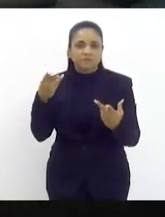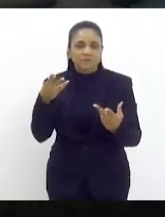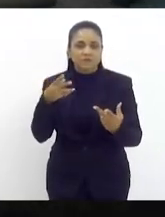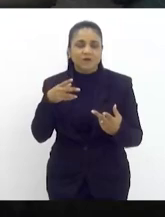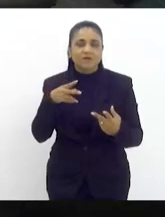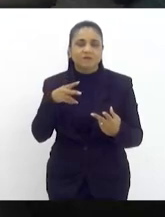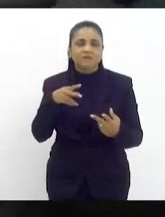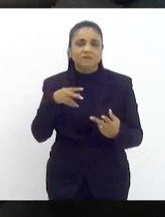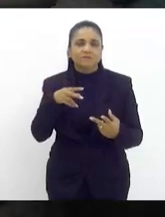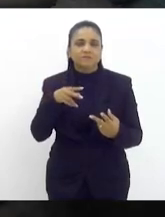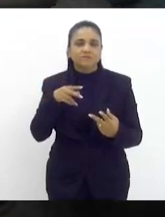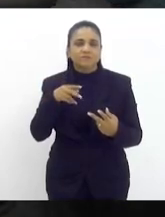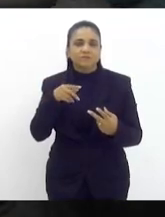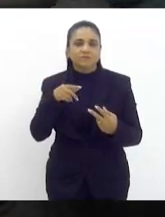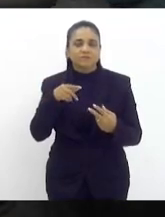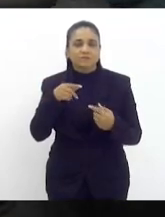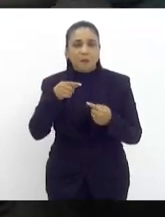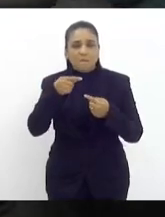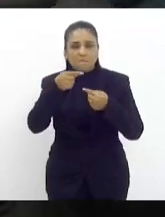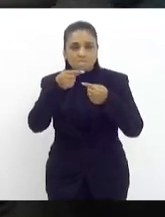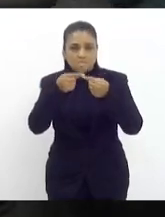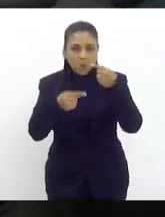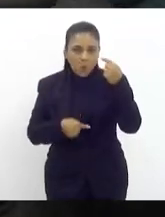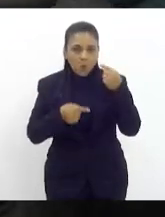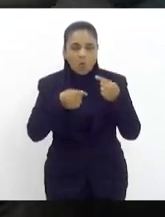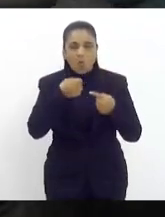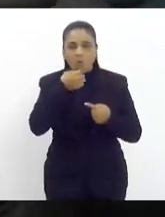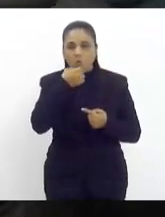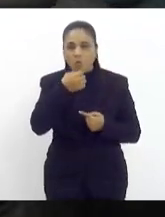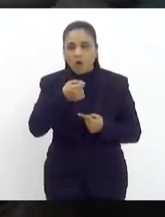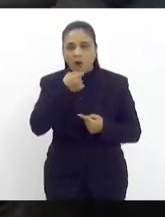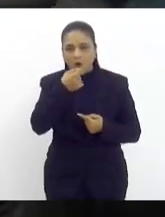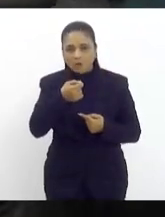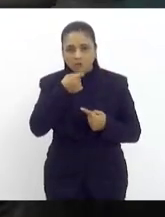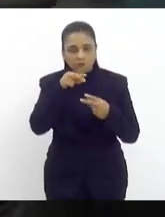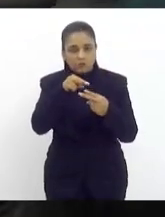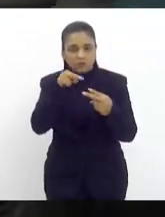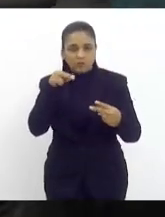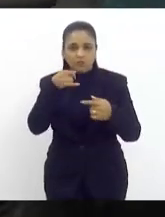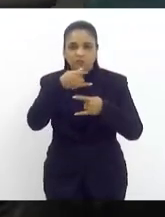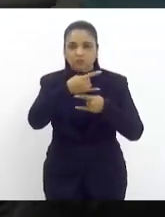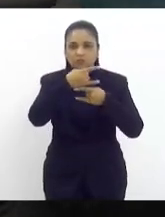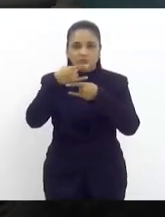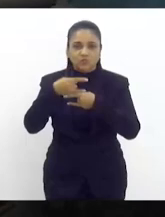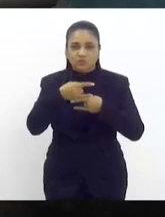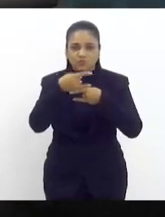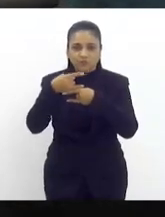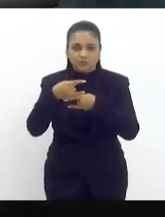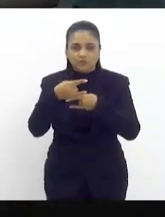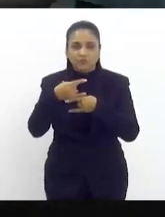Eu acho que desconectou o áudio, deputado, da TV Caiado. Aqui do Zoom. Nos ouve?